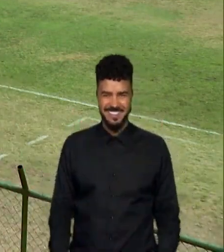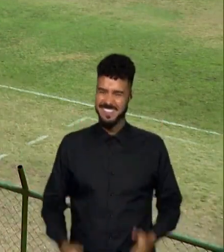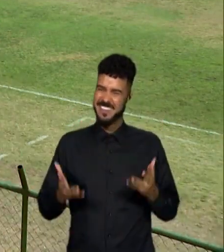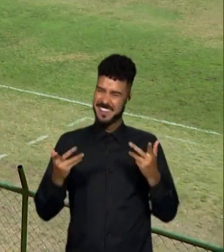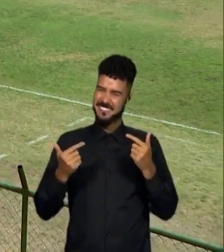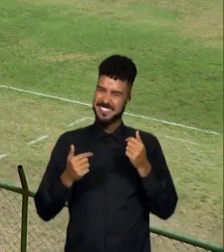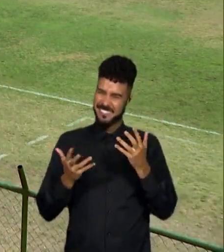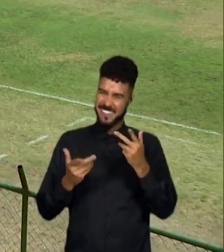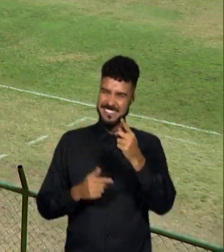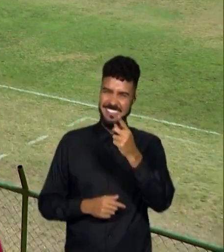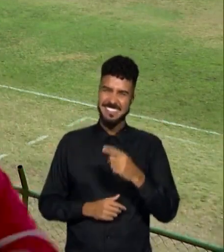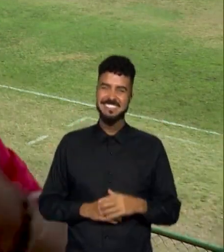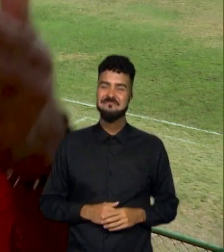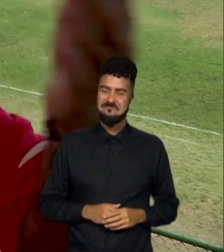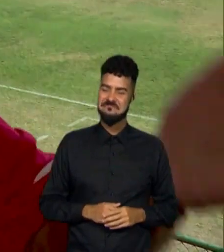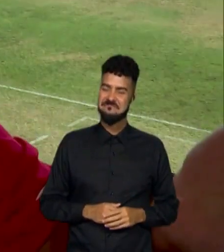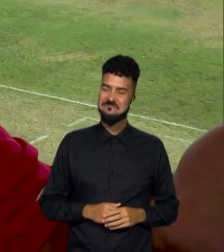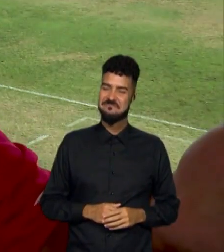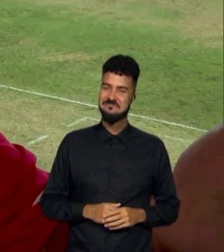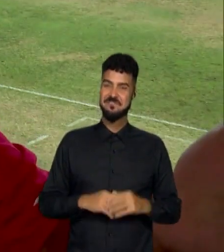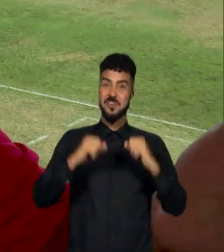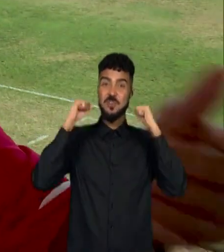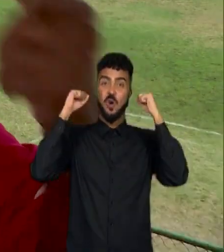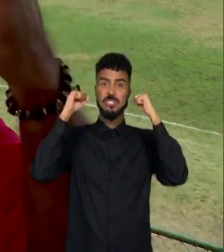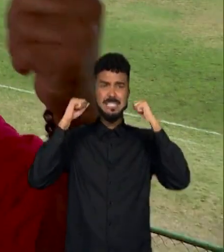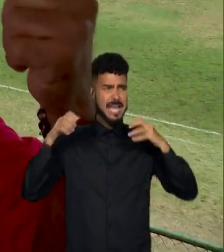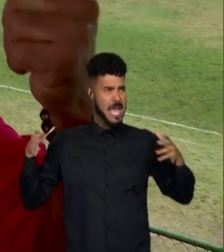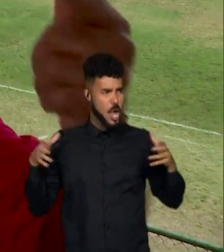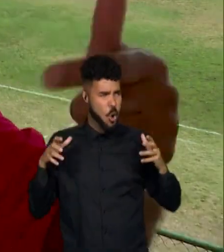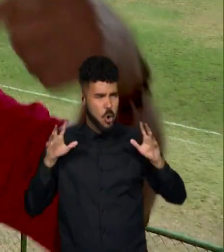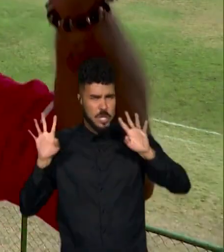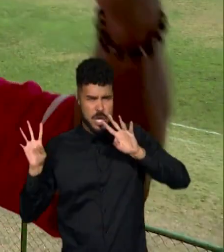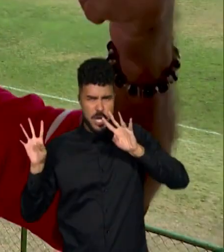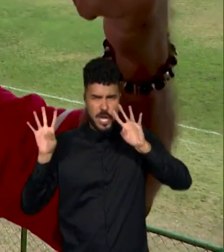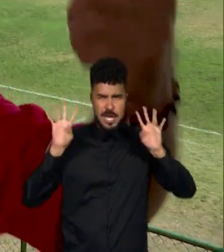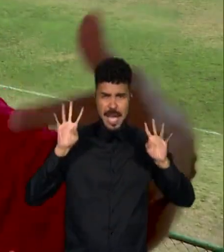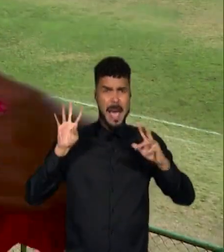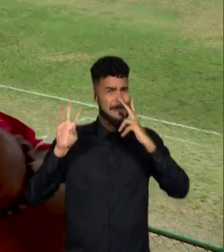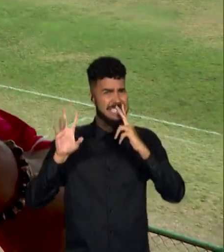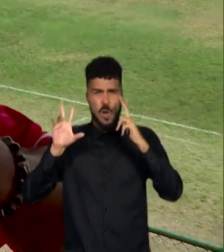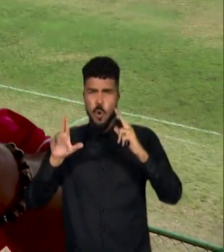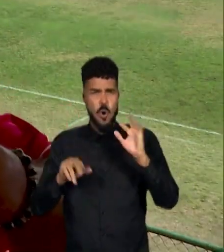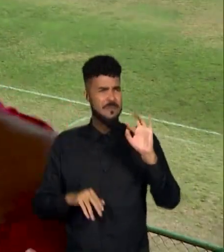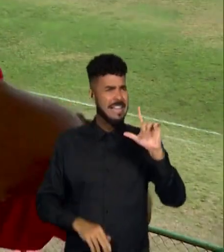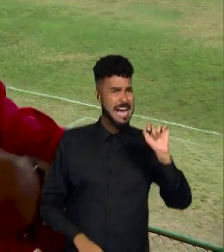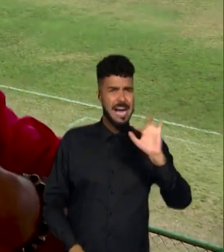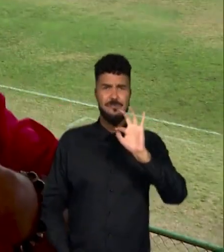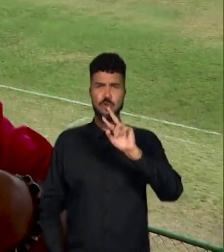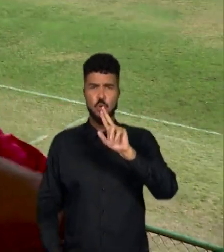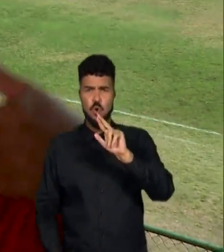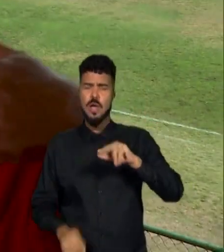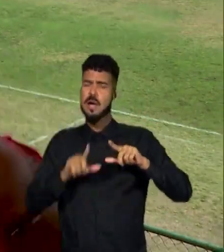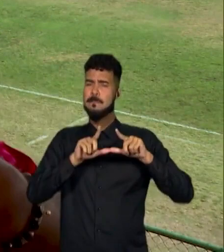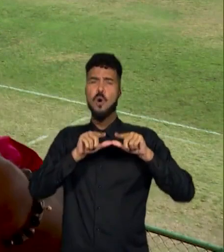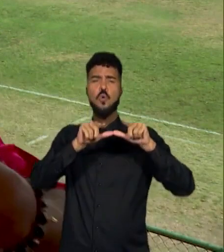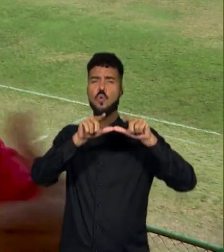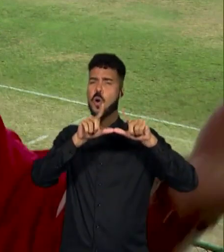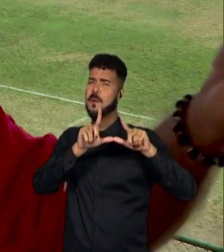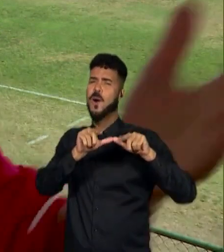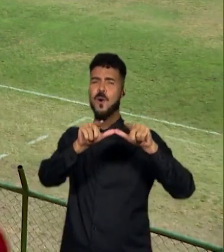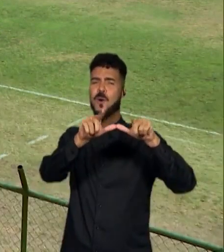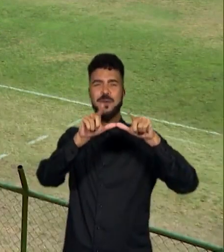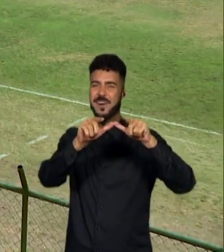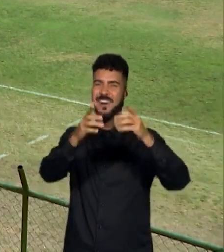Maravilha, maravilha. A torcida reunida até parece a do Fla-Flu. Bangu, Bangu, Bangu.